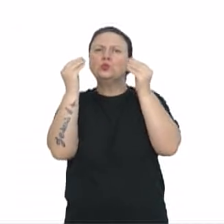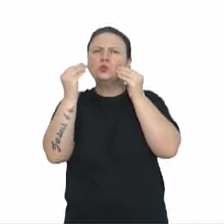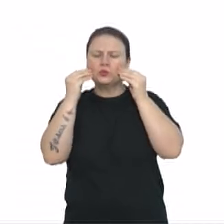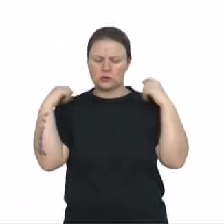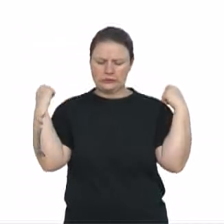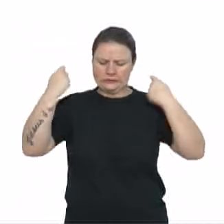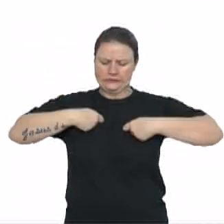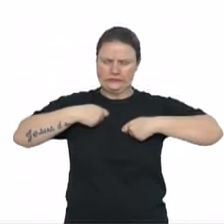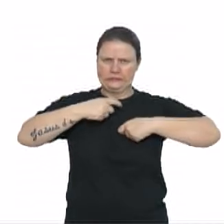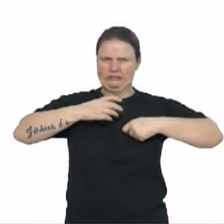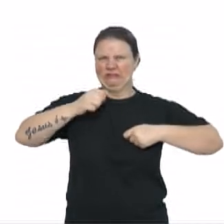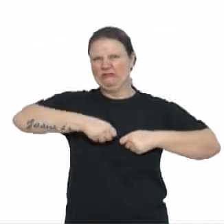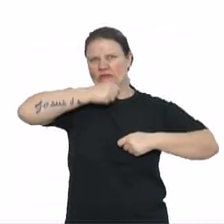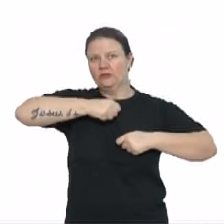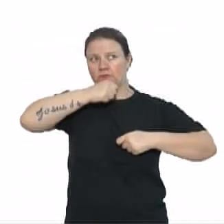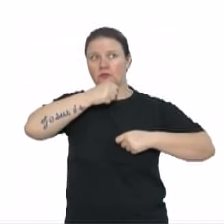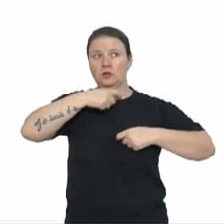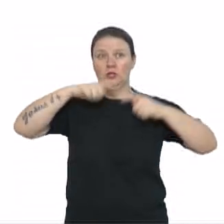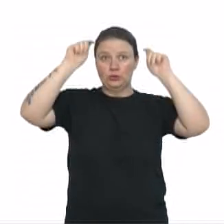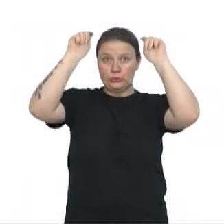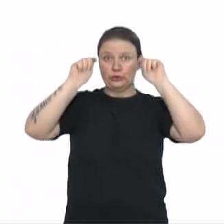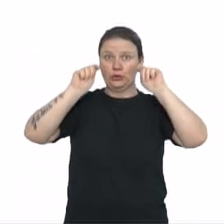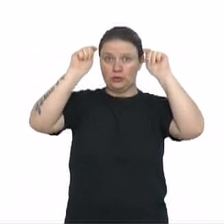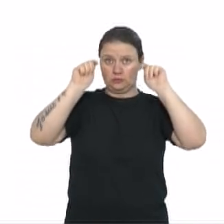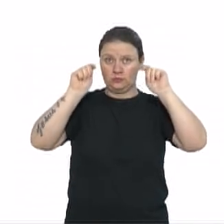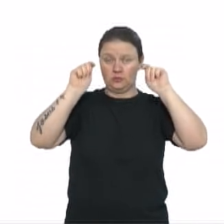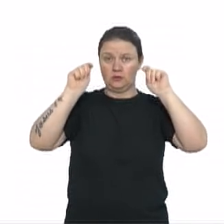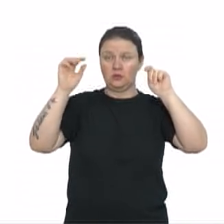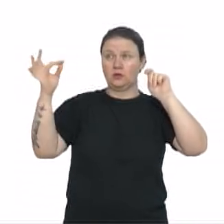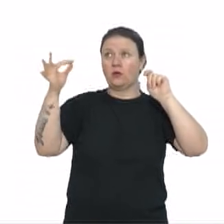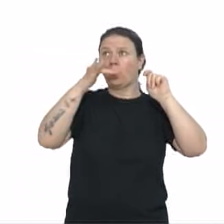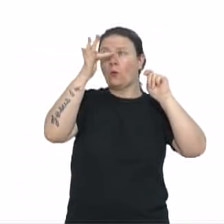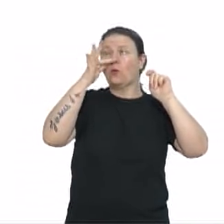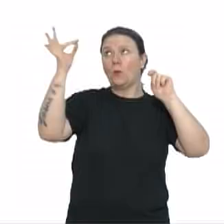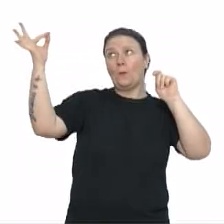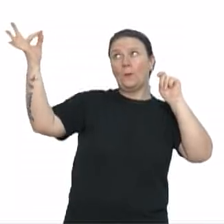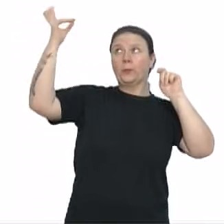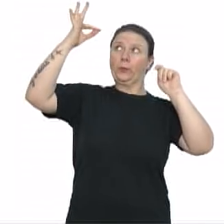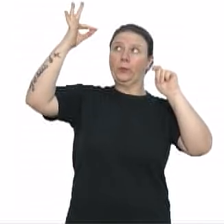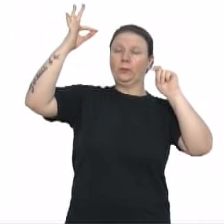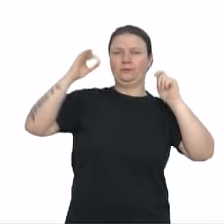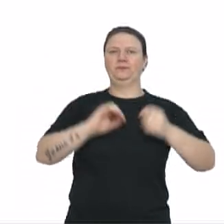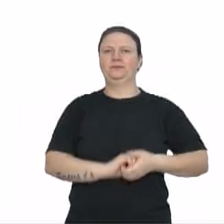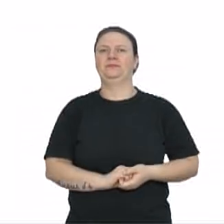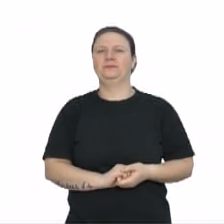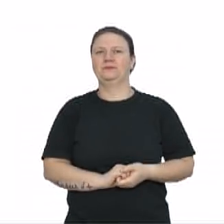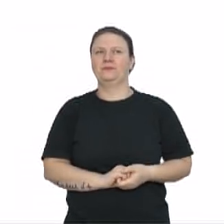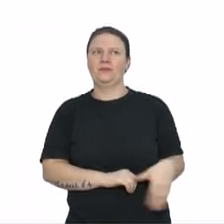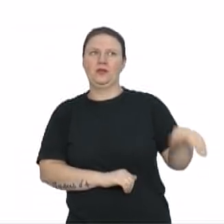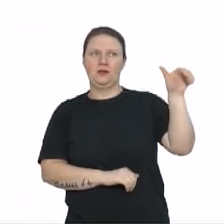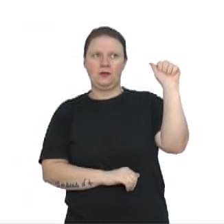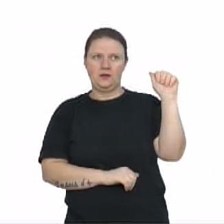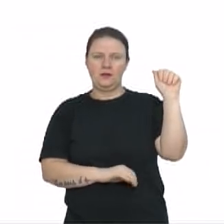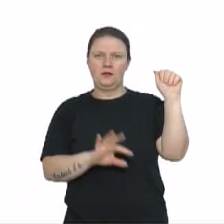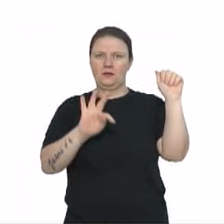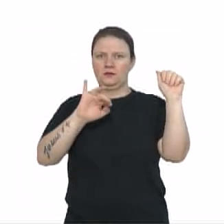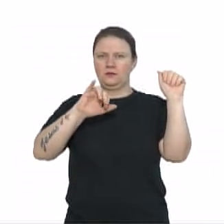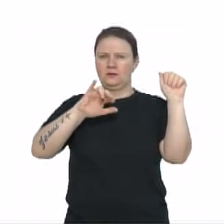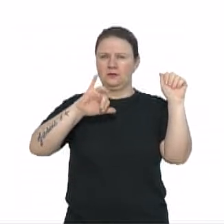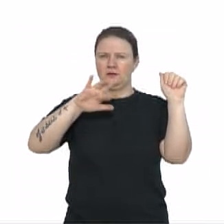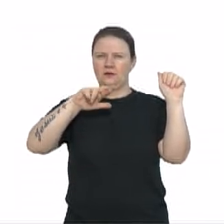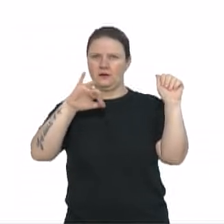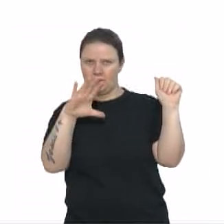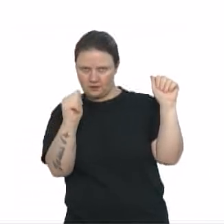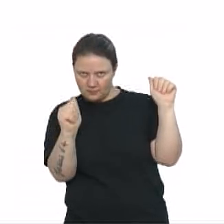surrado, chapéu de ópera de seda com uma flor espetada? Letra A,